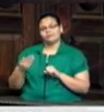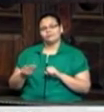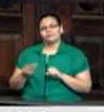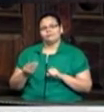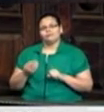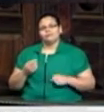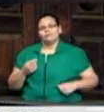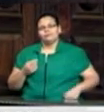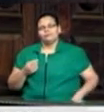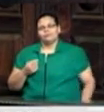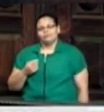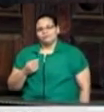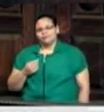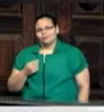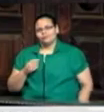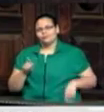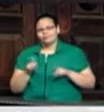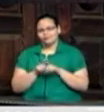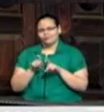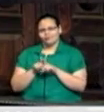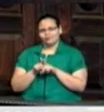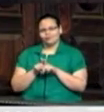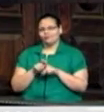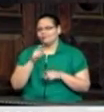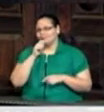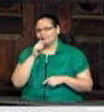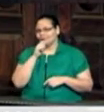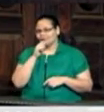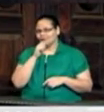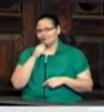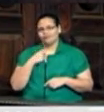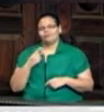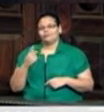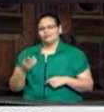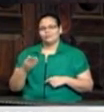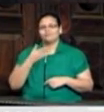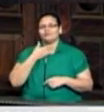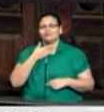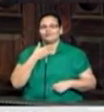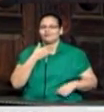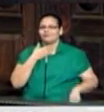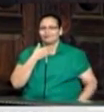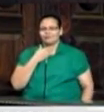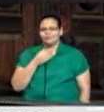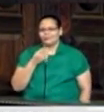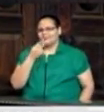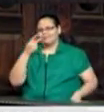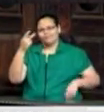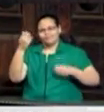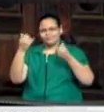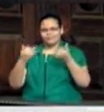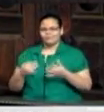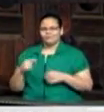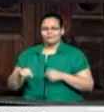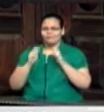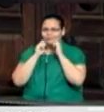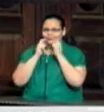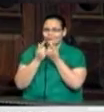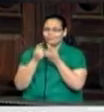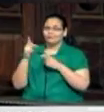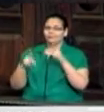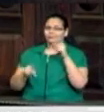pseudos caminhos que também não têm eco nessa casa. A população